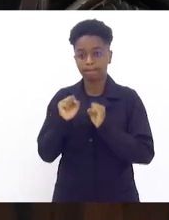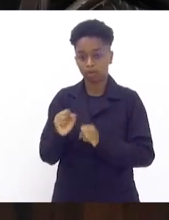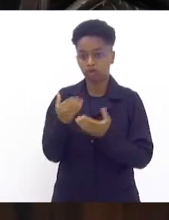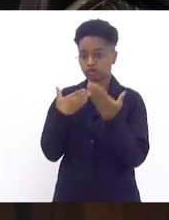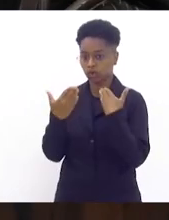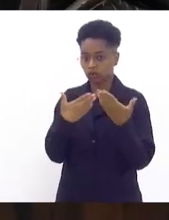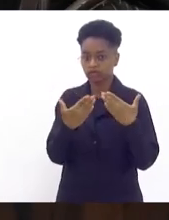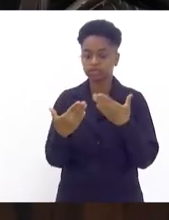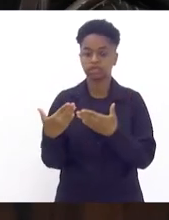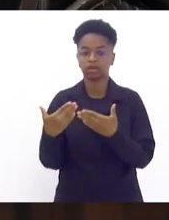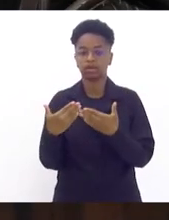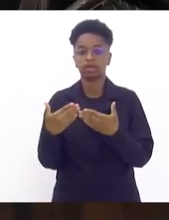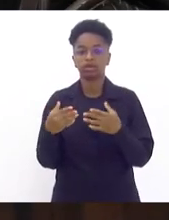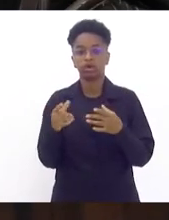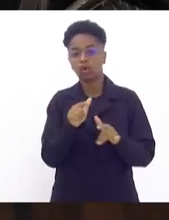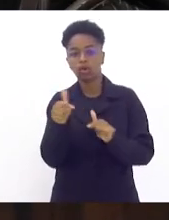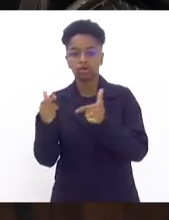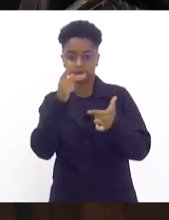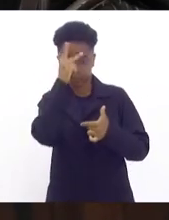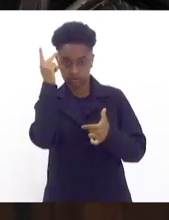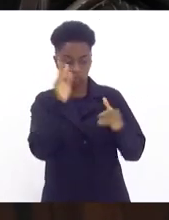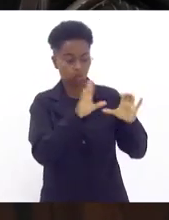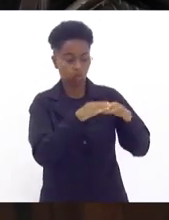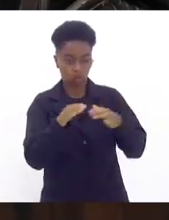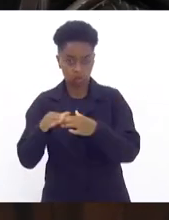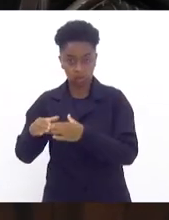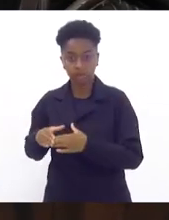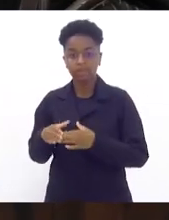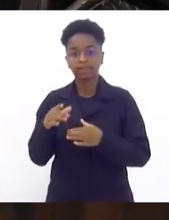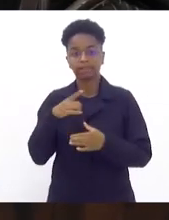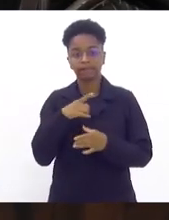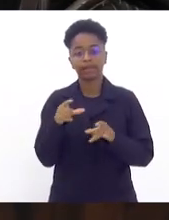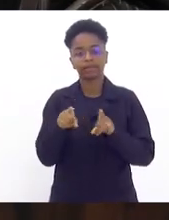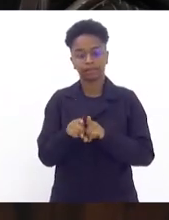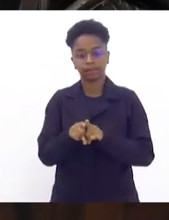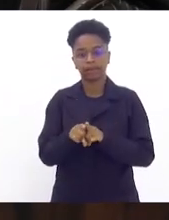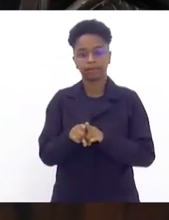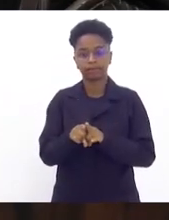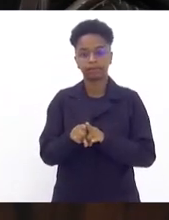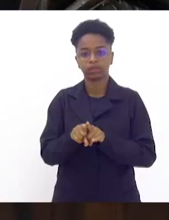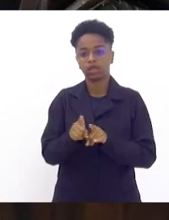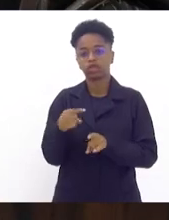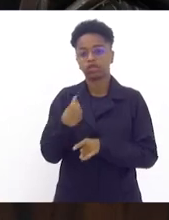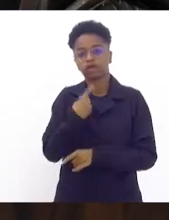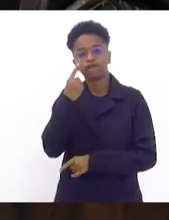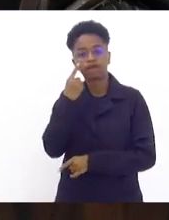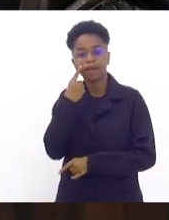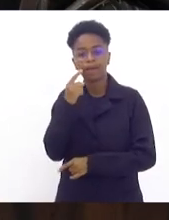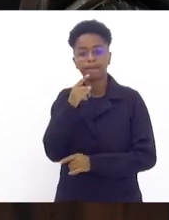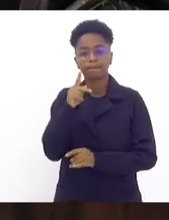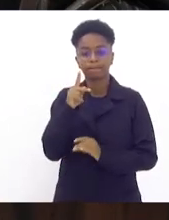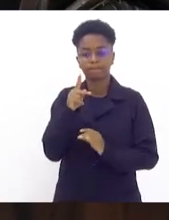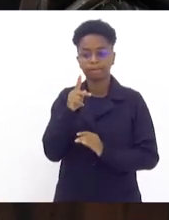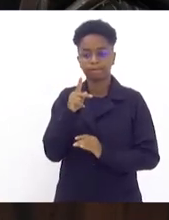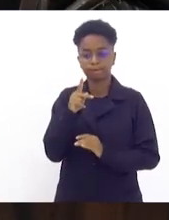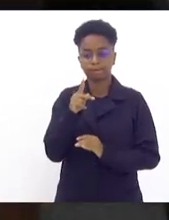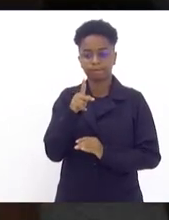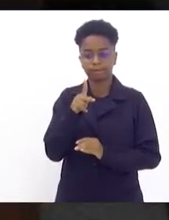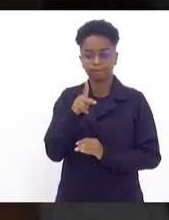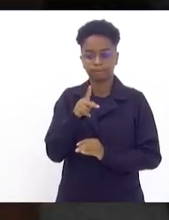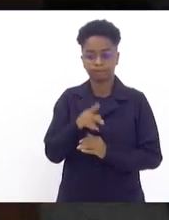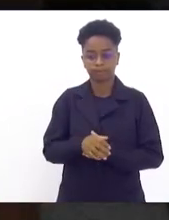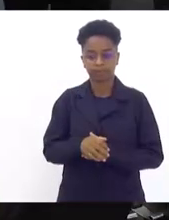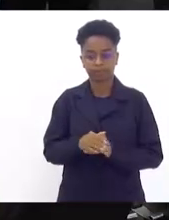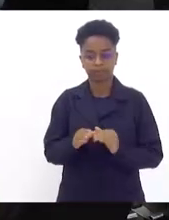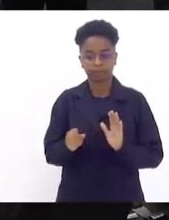conversar com os demais membros das demais comissões, presidente das demais comissões, para que acelere o parecer, para que o projeto possa voltar. Obrigada.